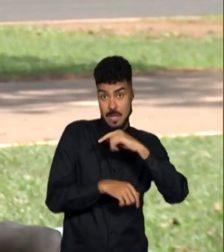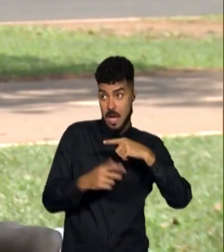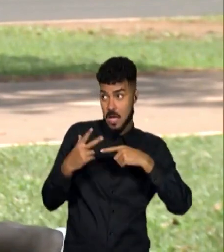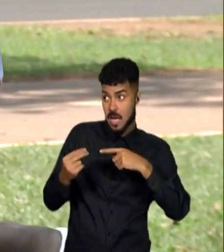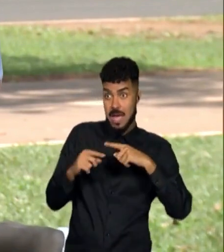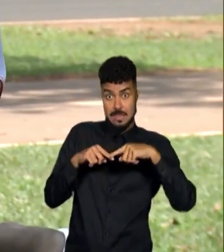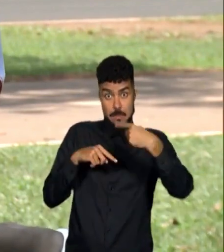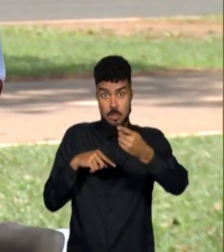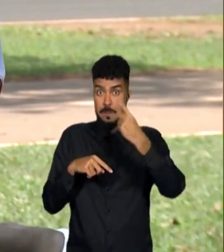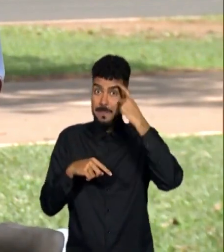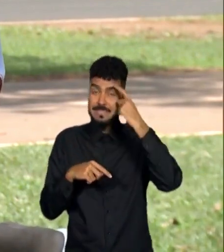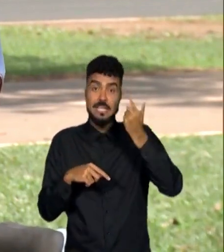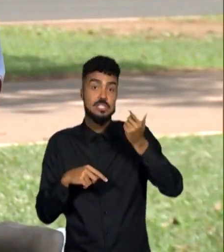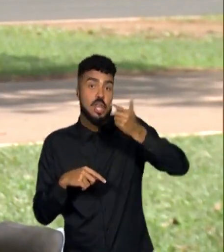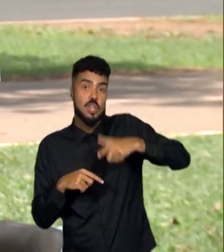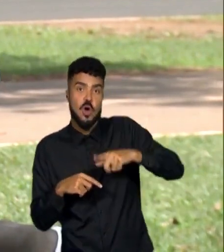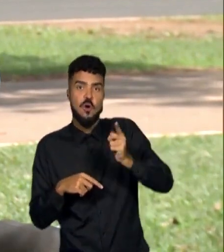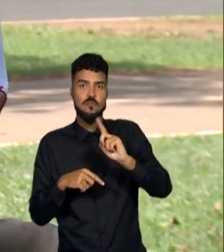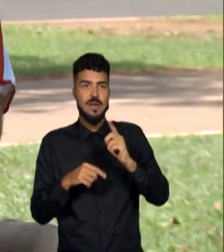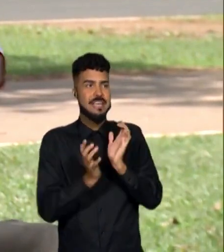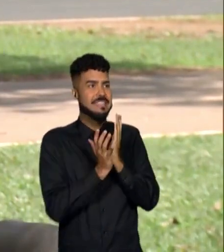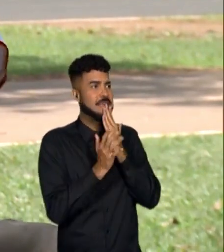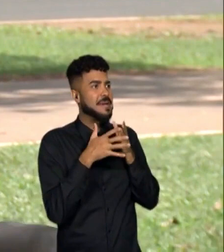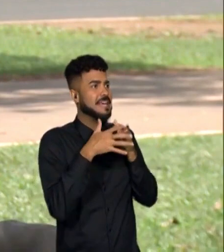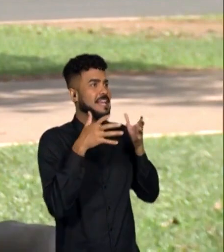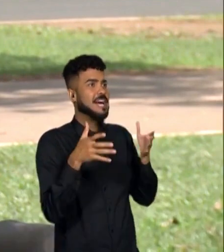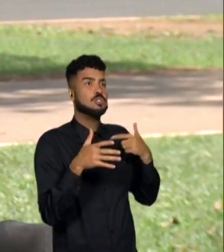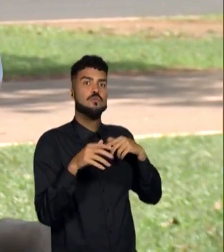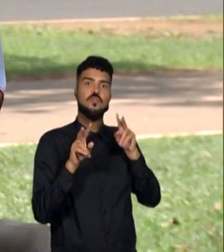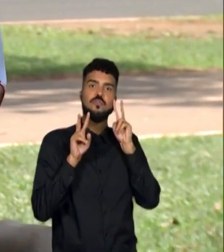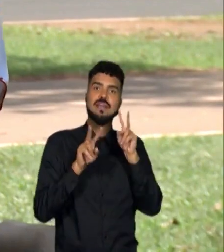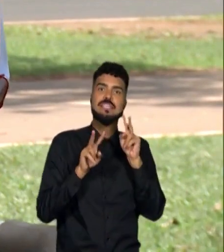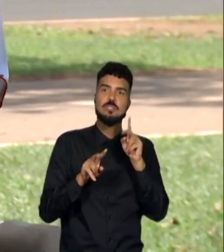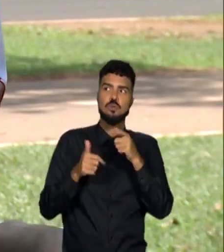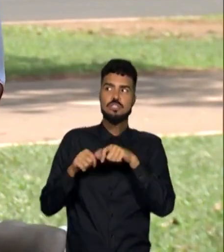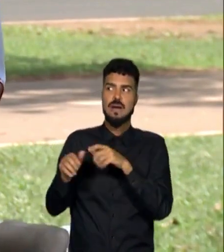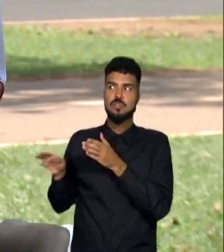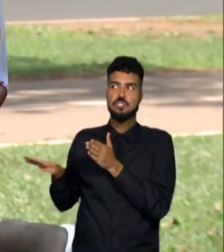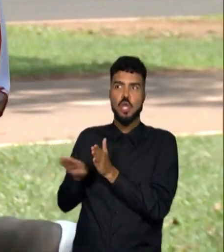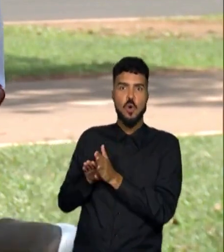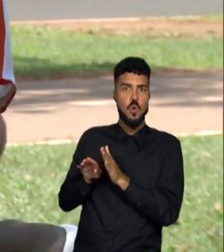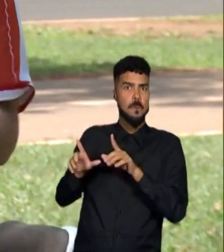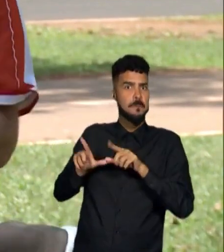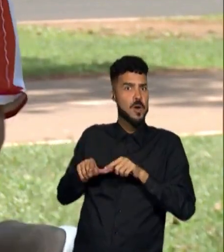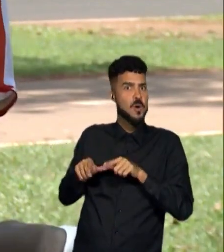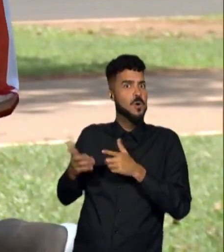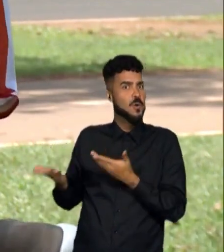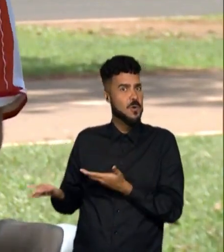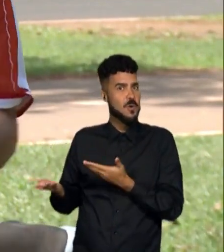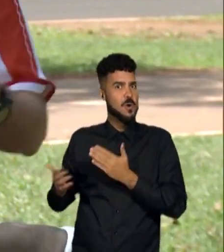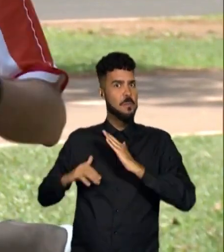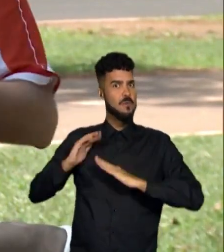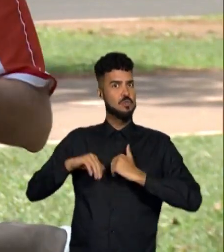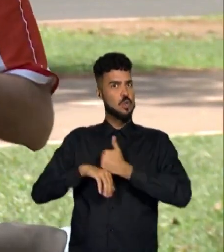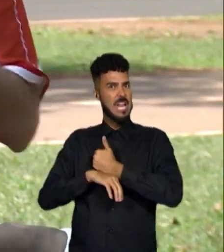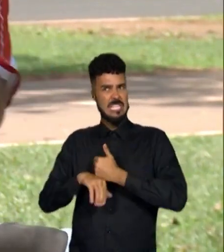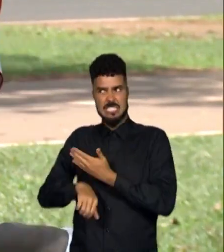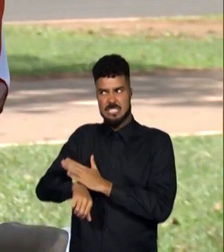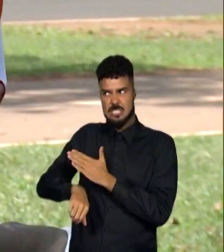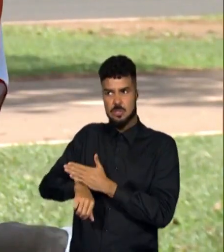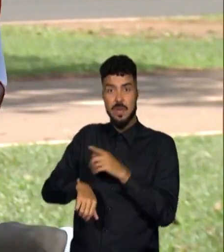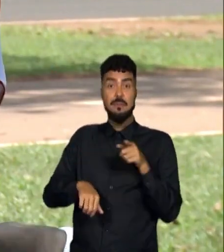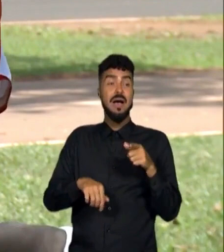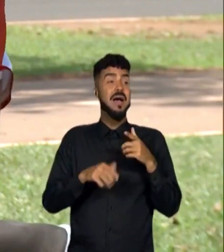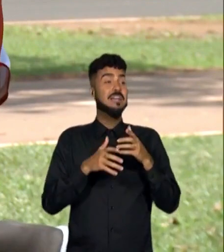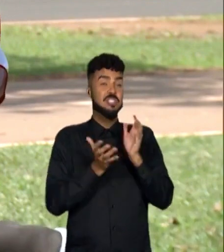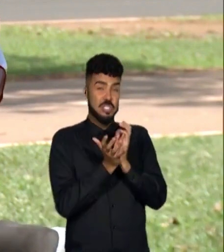repetir. Os grandes deram bobeira, não prestaram atenção do que poderia ser feito com o profissionalismo, o quanto você poderia